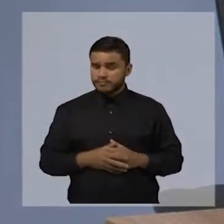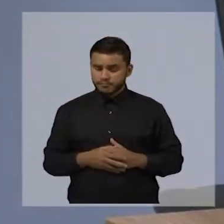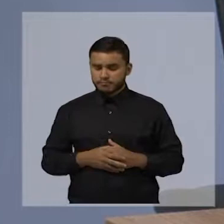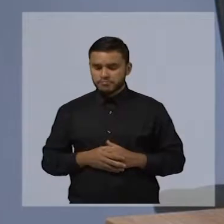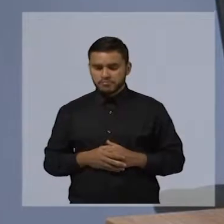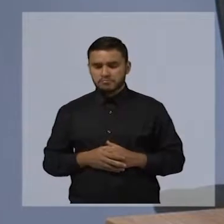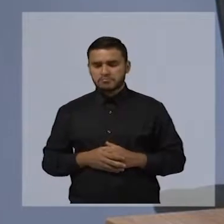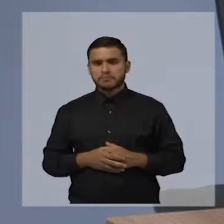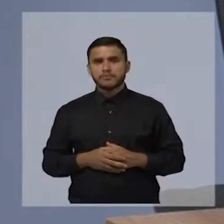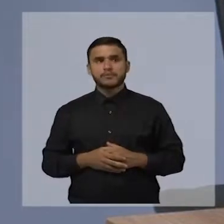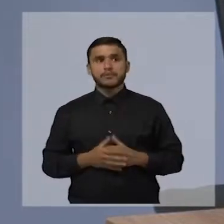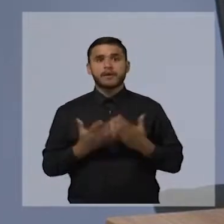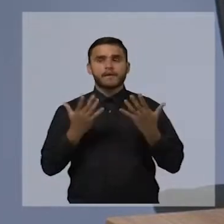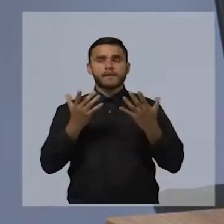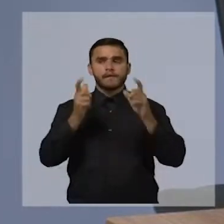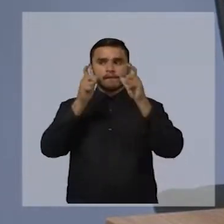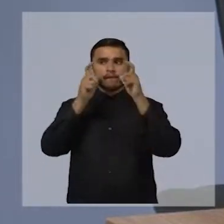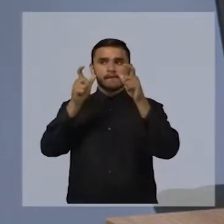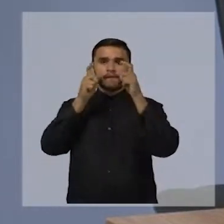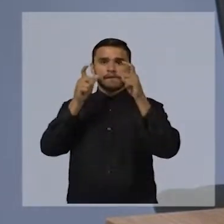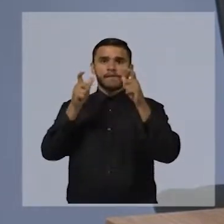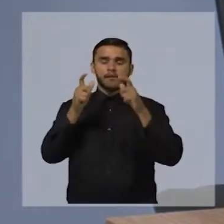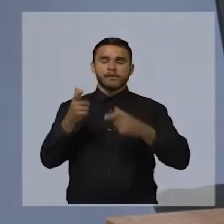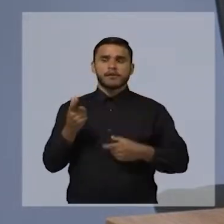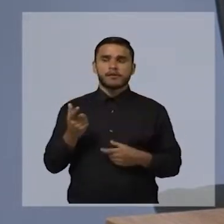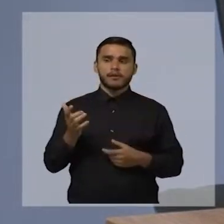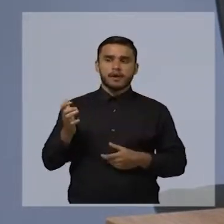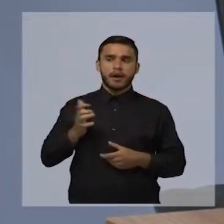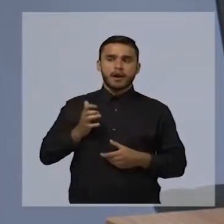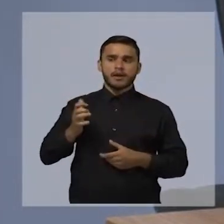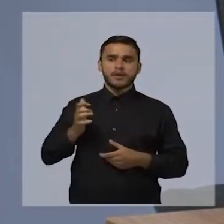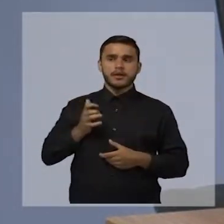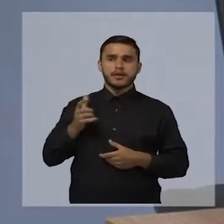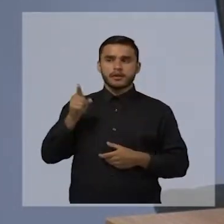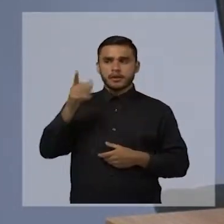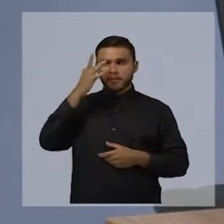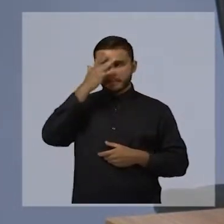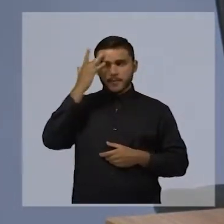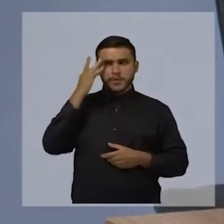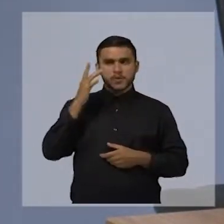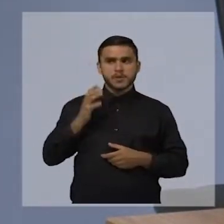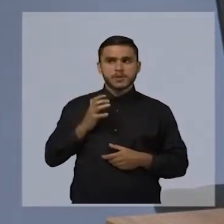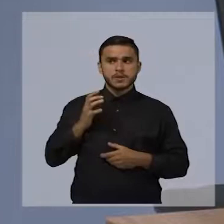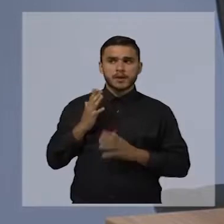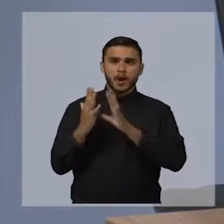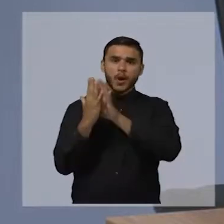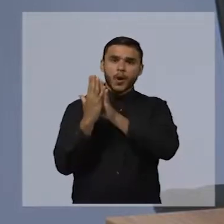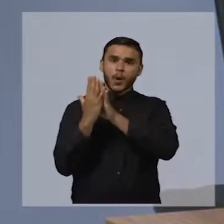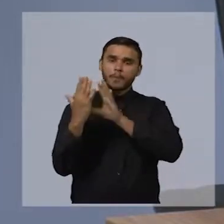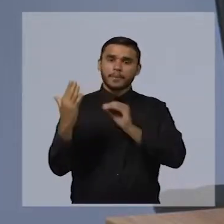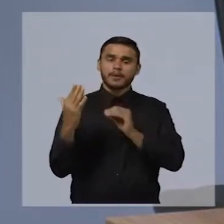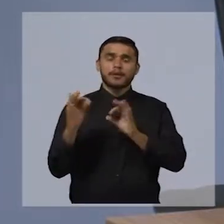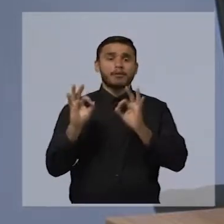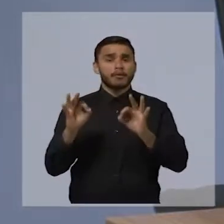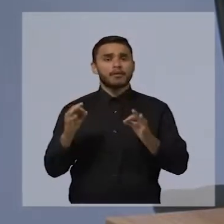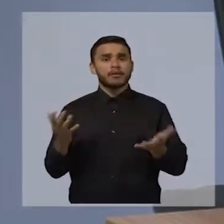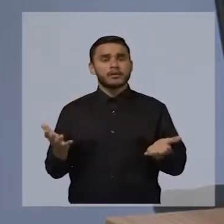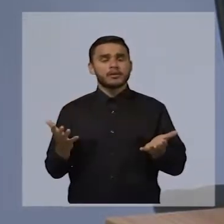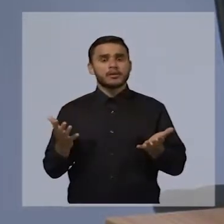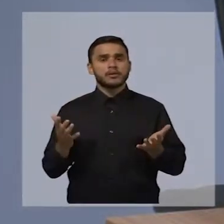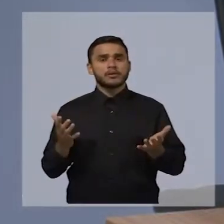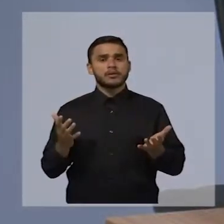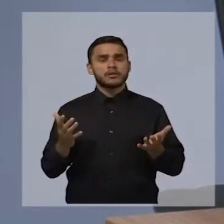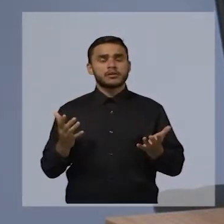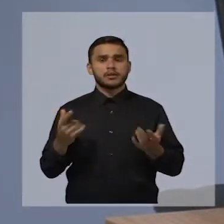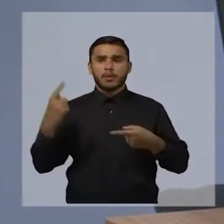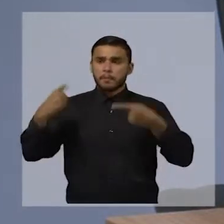enriquecimento rápido e ilícito de muita gente que as colunas sociais homenageiam